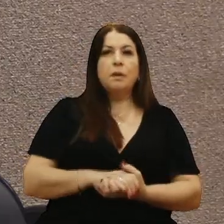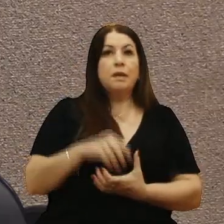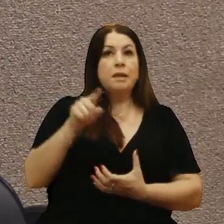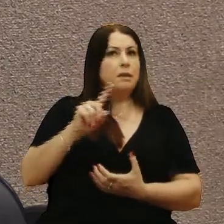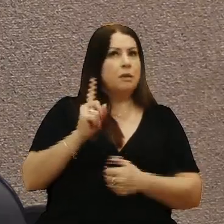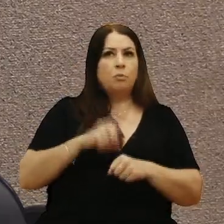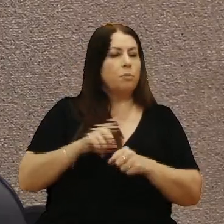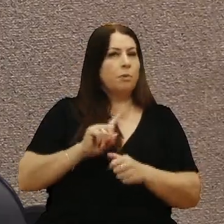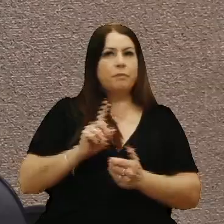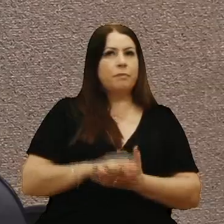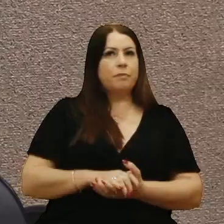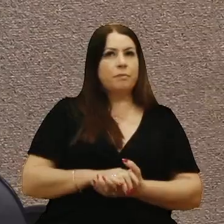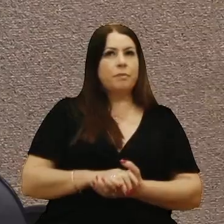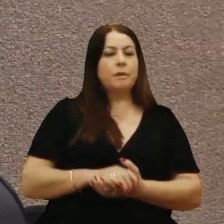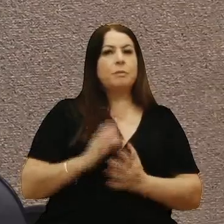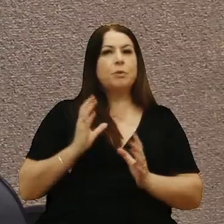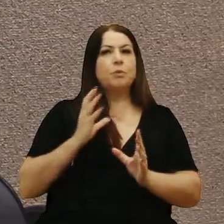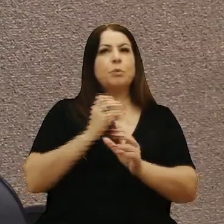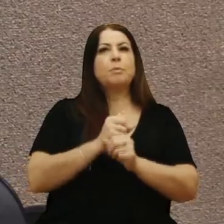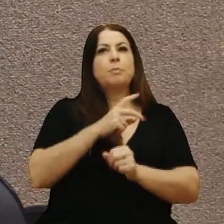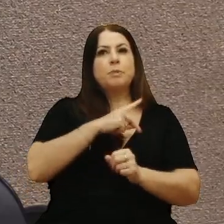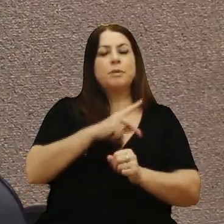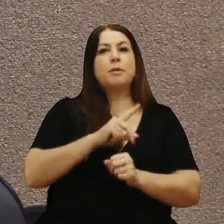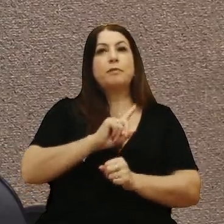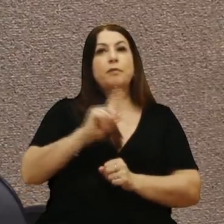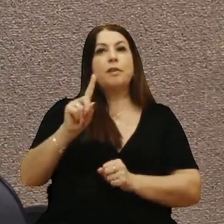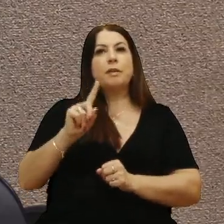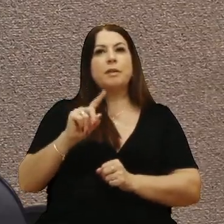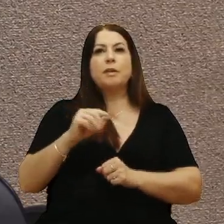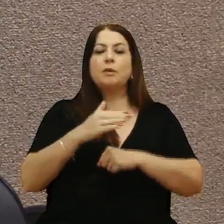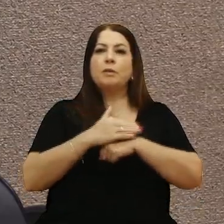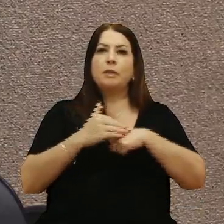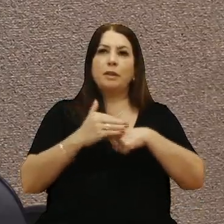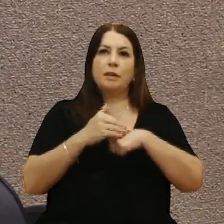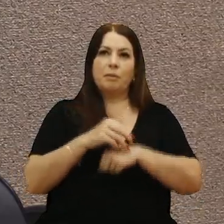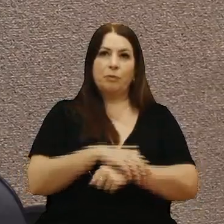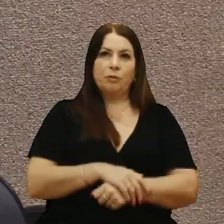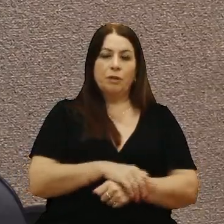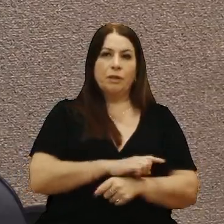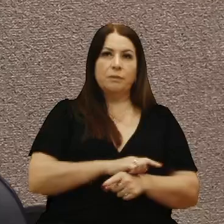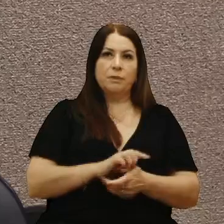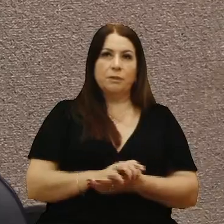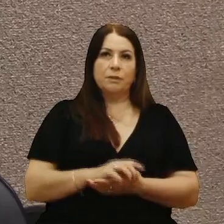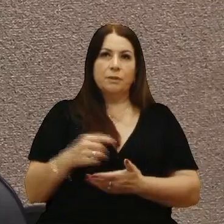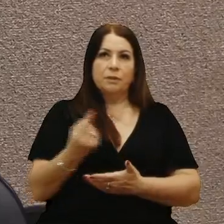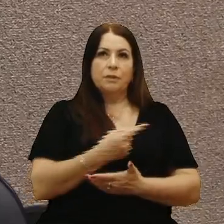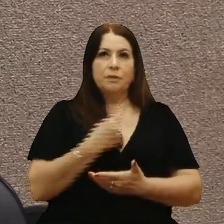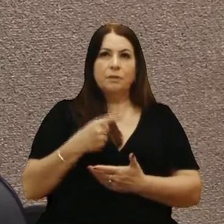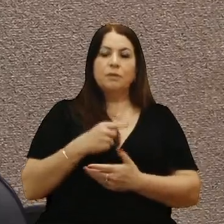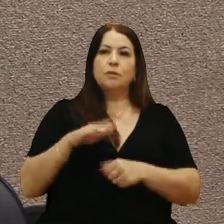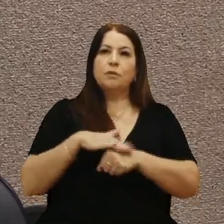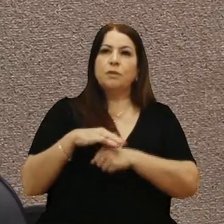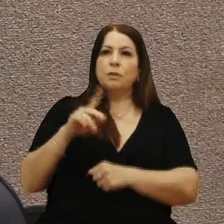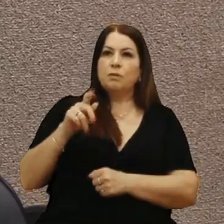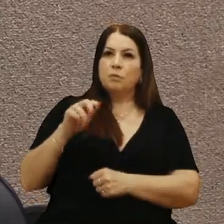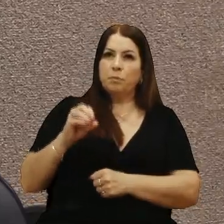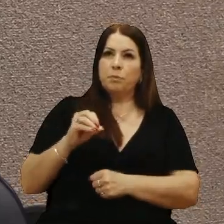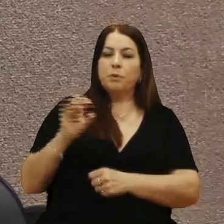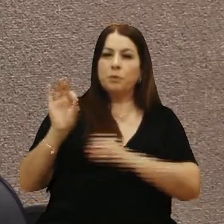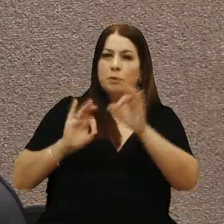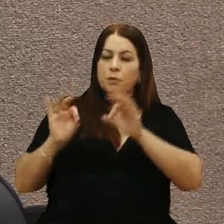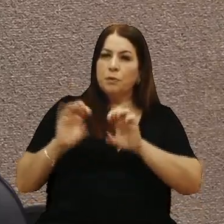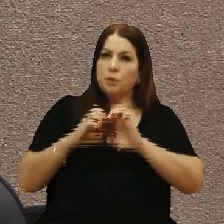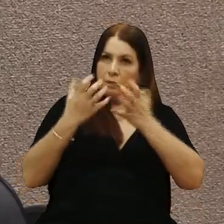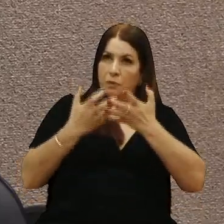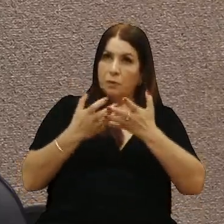nenhum momento. E para concluir, senhor presidente, eu fui lá com toda a gentileza, com toda a vênia, falei com o senhor Paulo Salcin, organizador